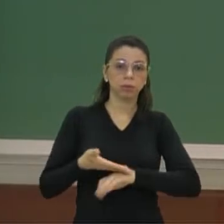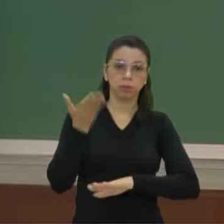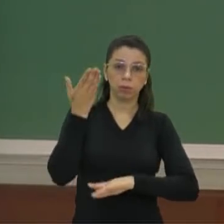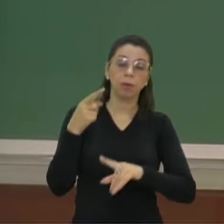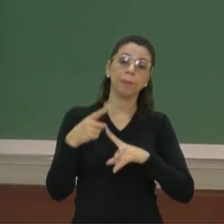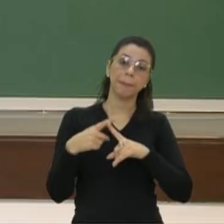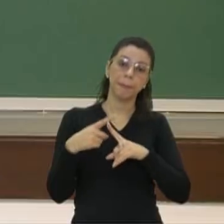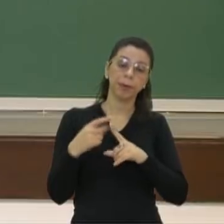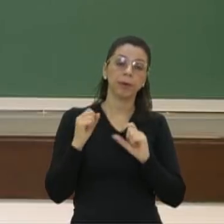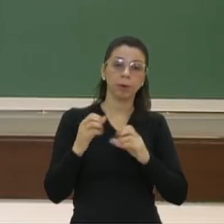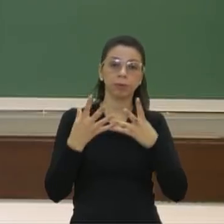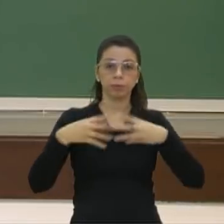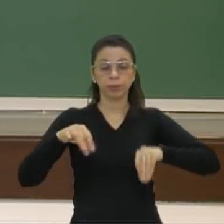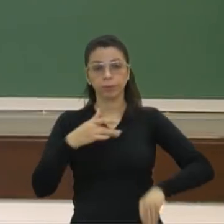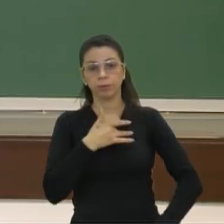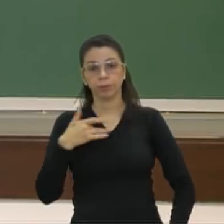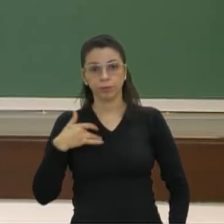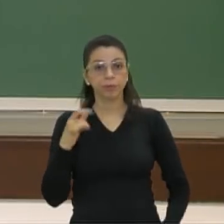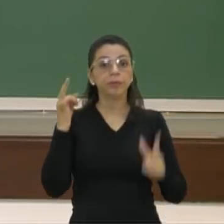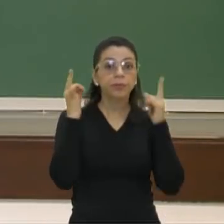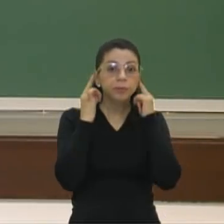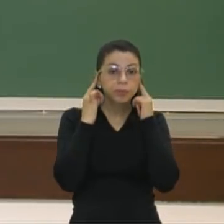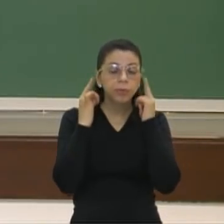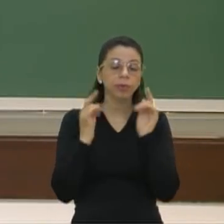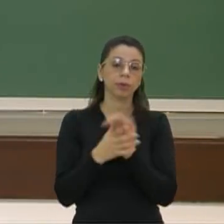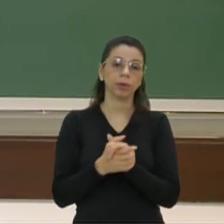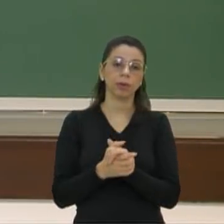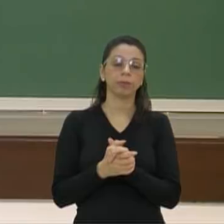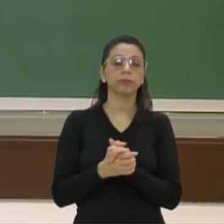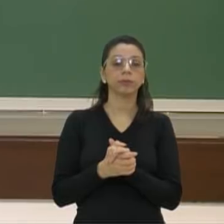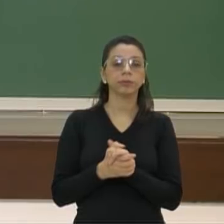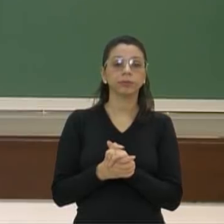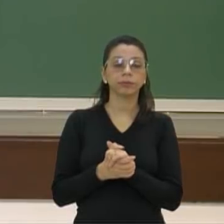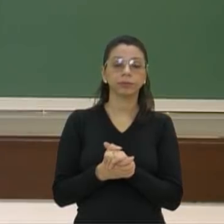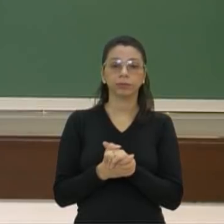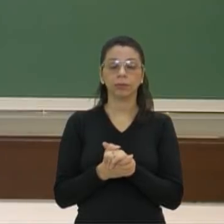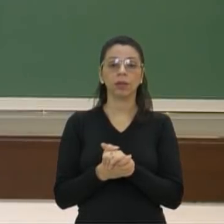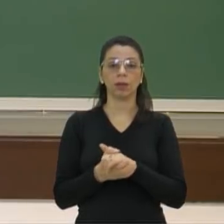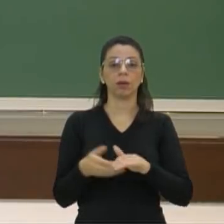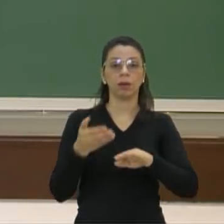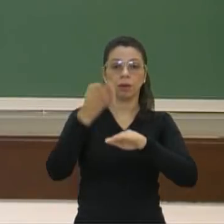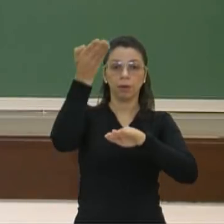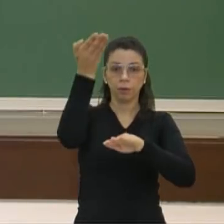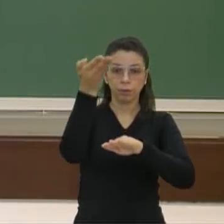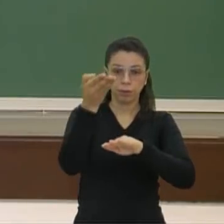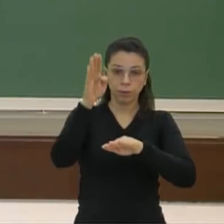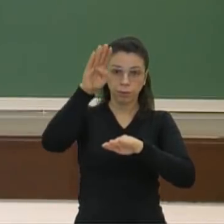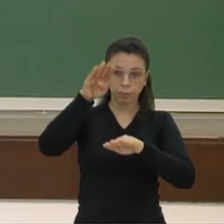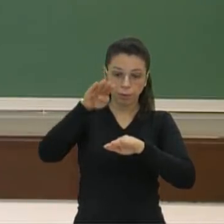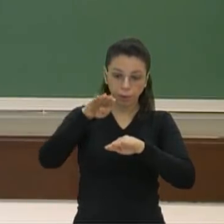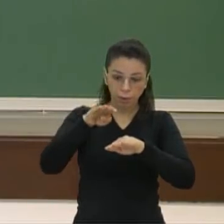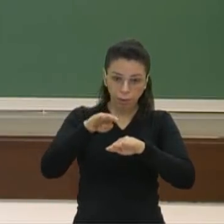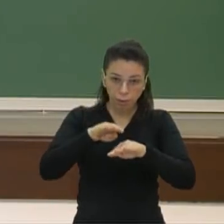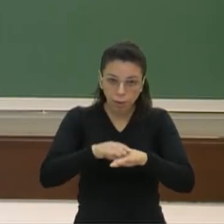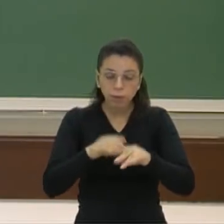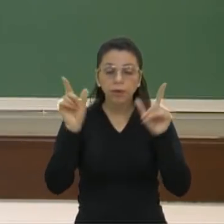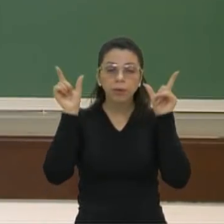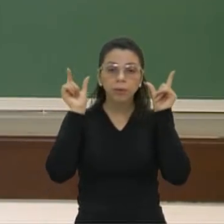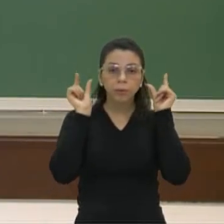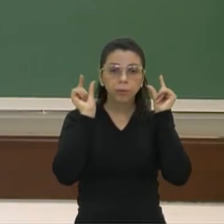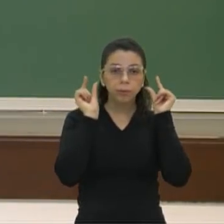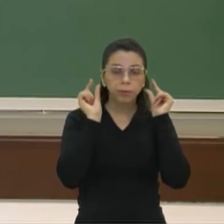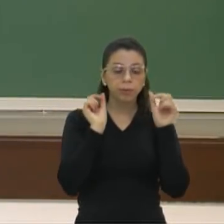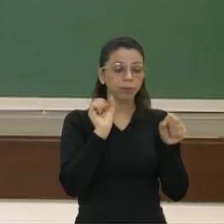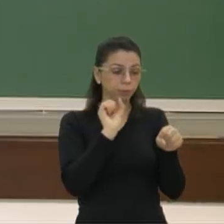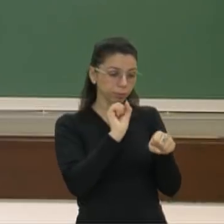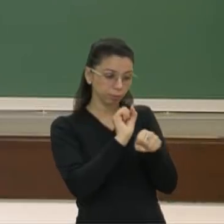sua audição. Então, pense nisso. Baixe um pouquinho o volume, ouça um pouquinho de música, pare, dê